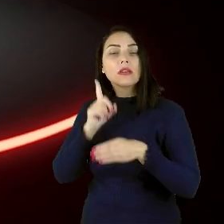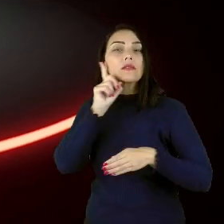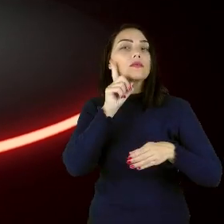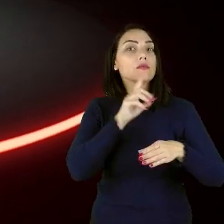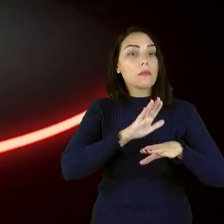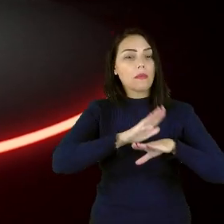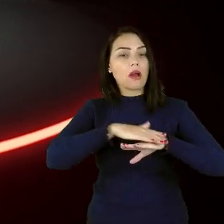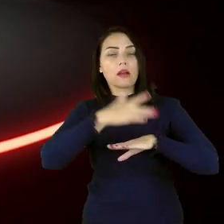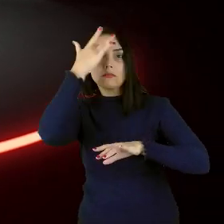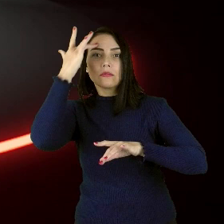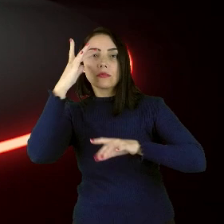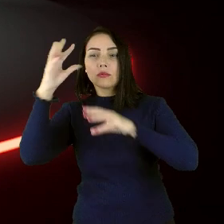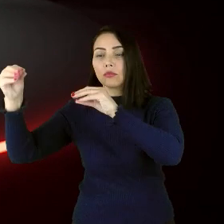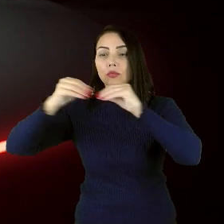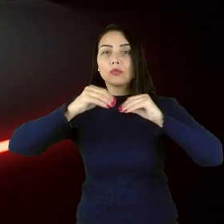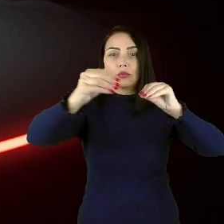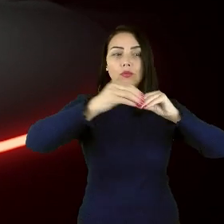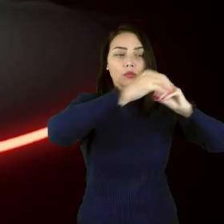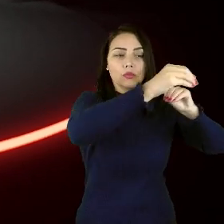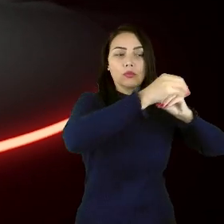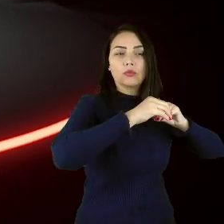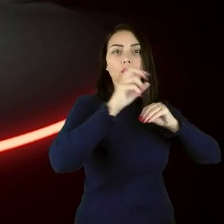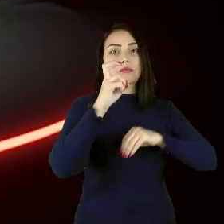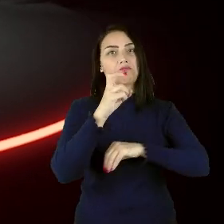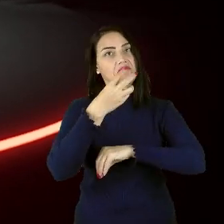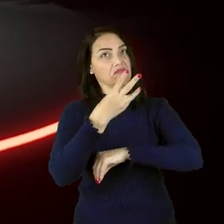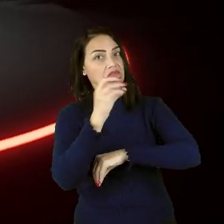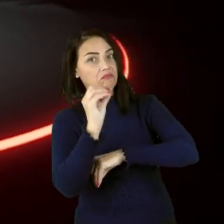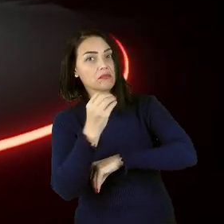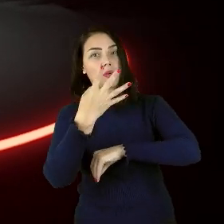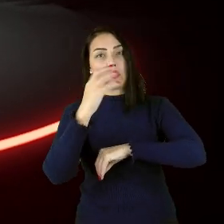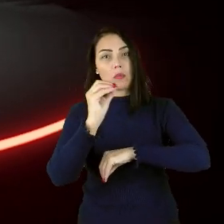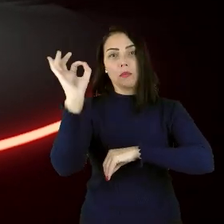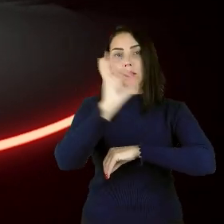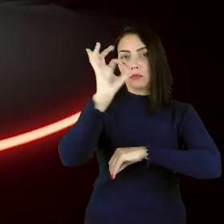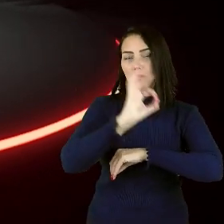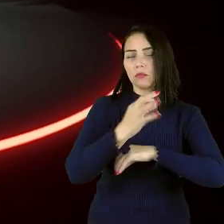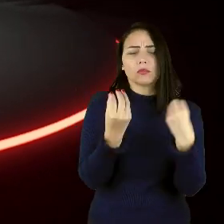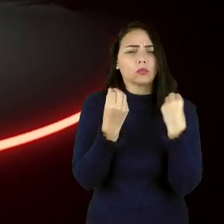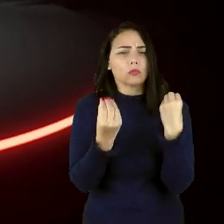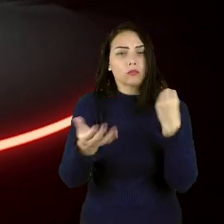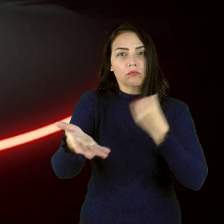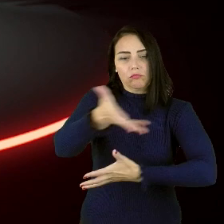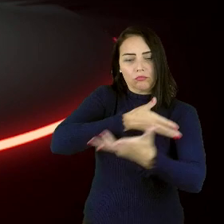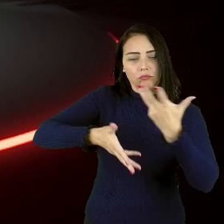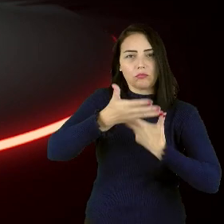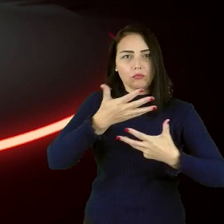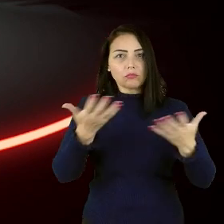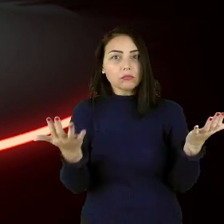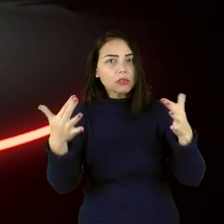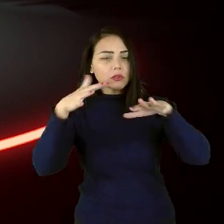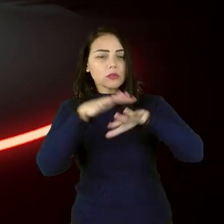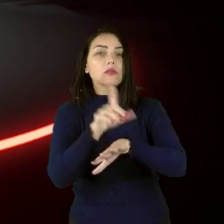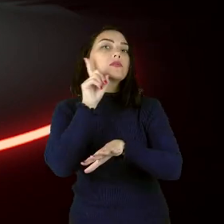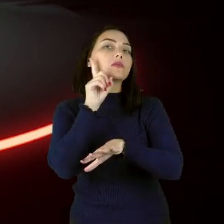Isso num percentual aí ao redor de 30%, 40%. Né? Como essa integração internacional brasileira é